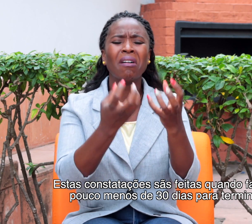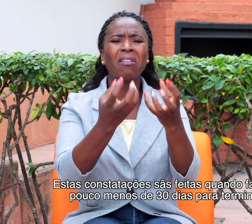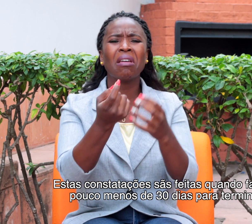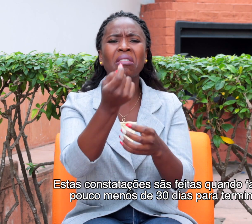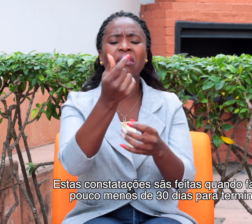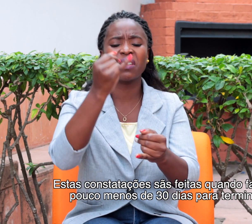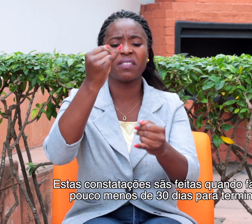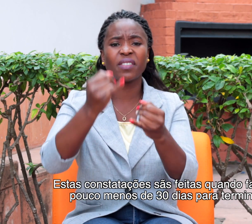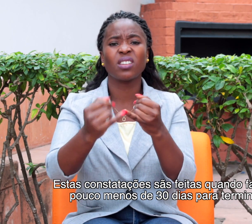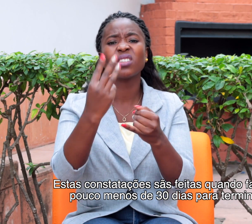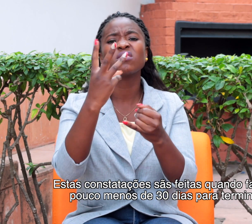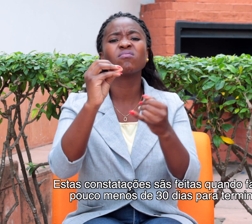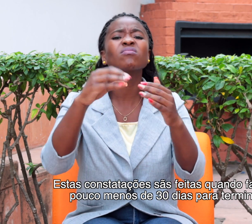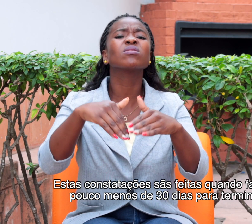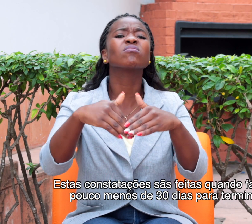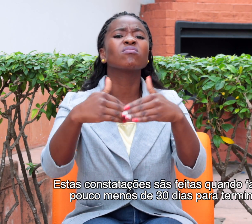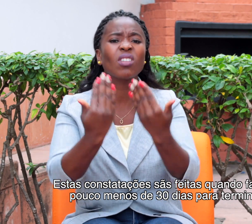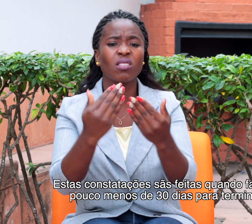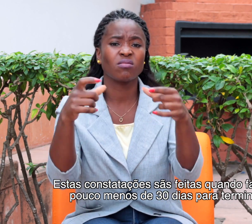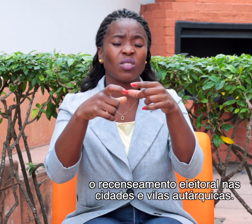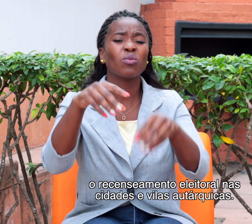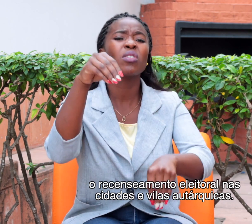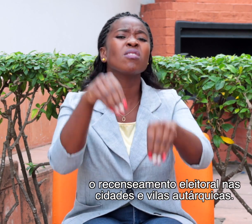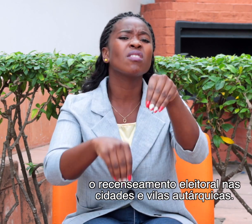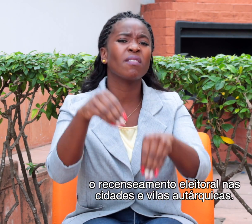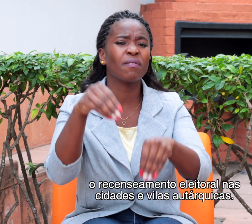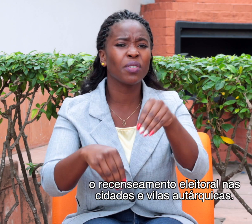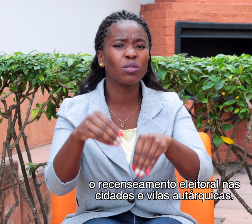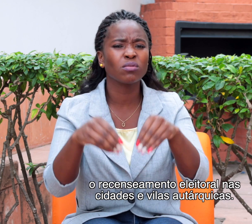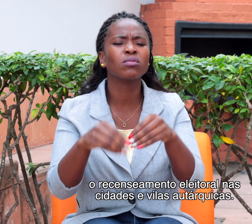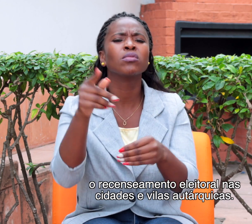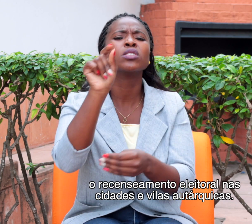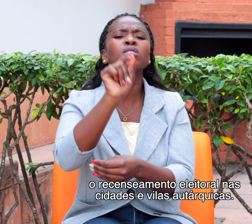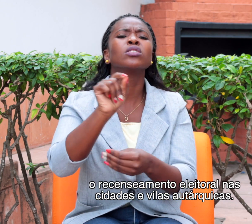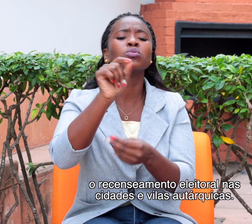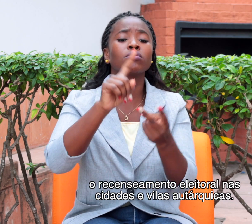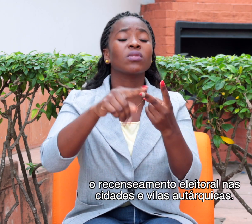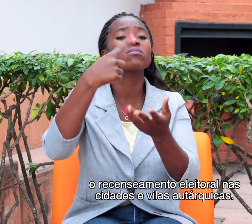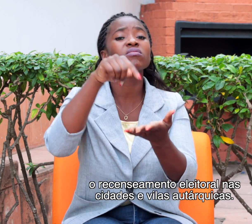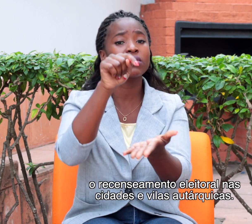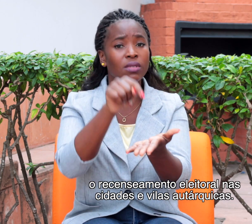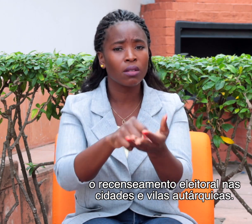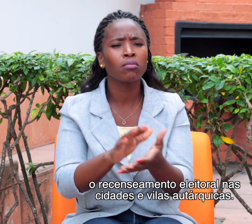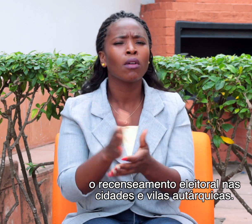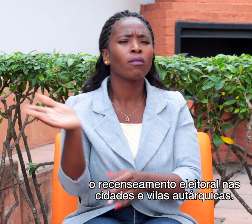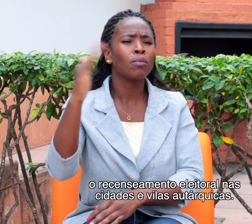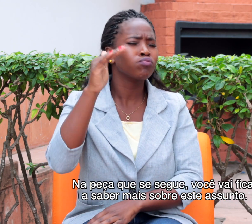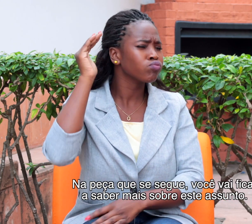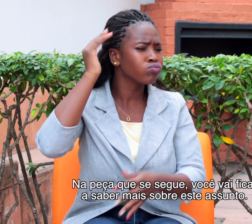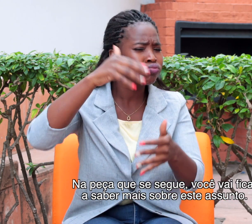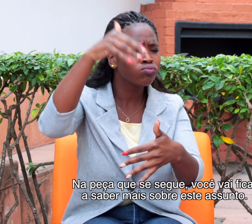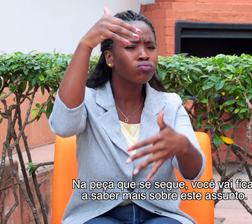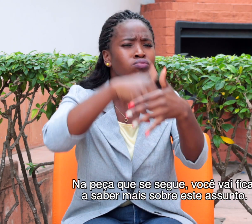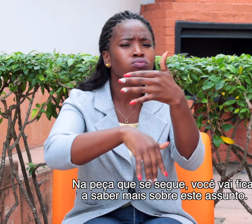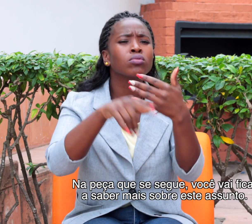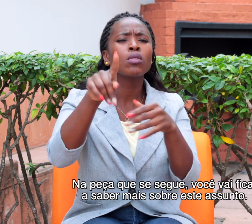quando faltam um pouco menos de 30 dias para terminar o recenseamento eleitoral nas cidades e vilas autárquicas. Na